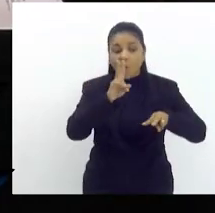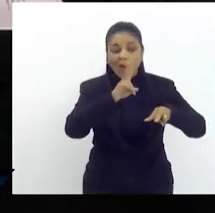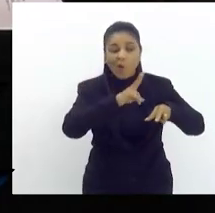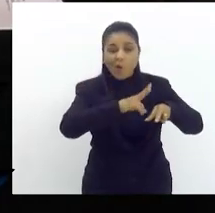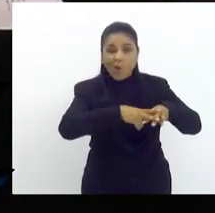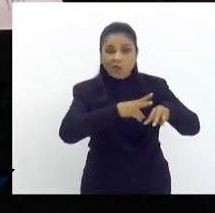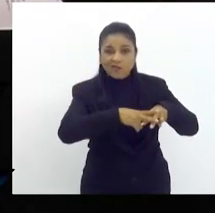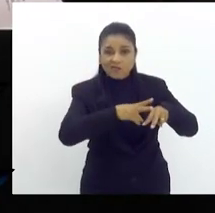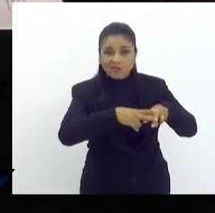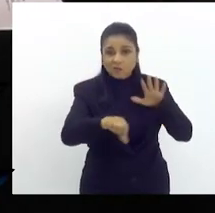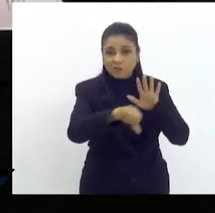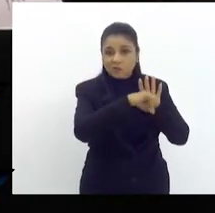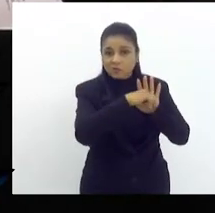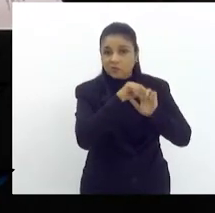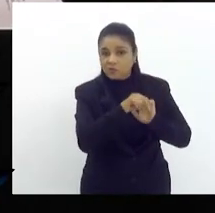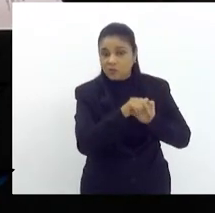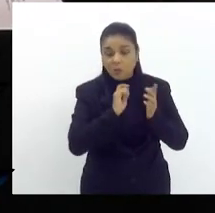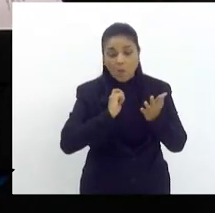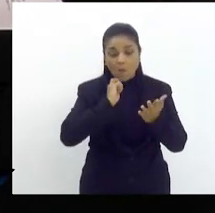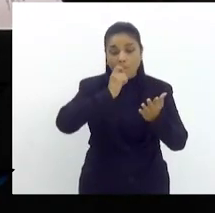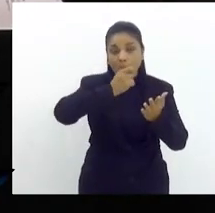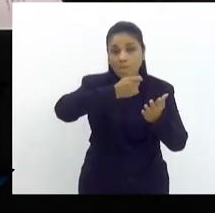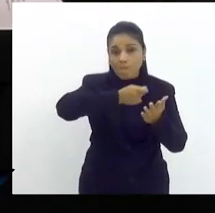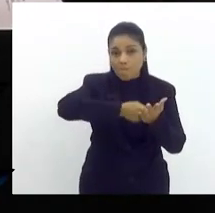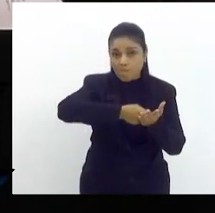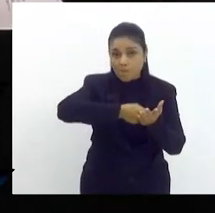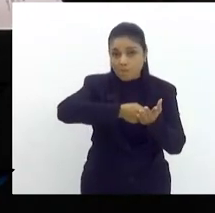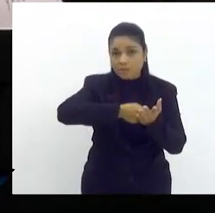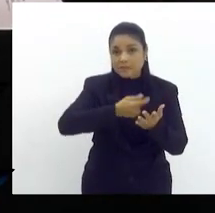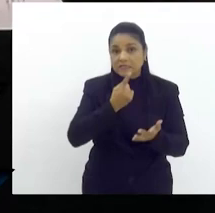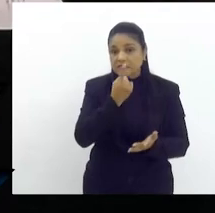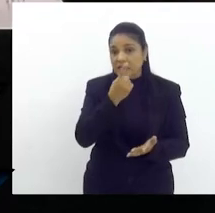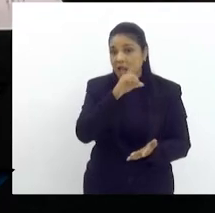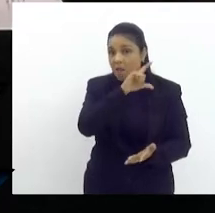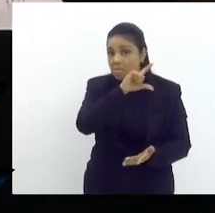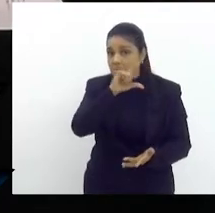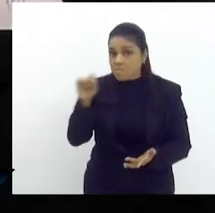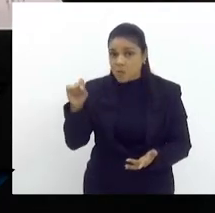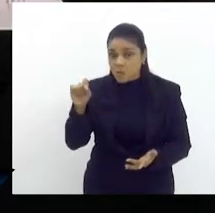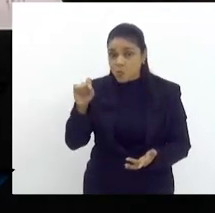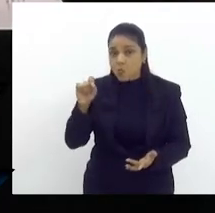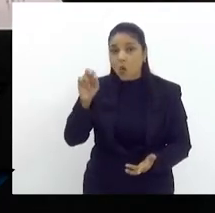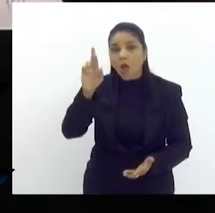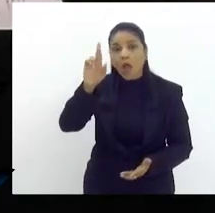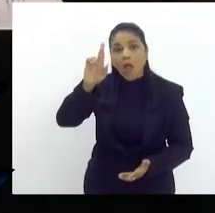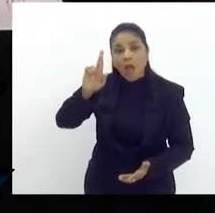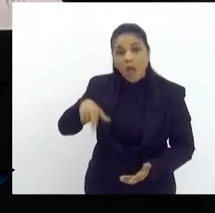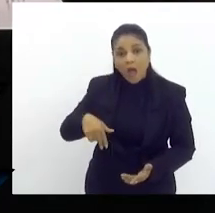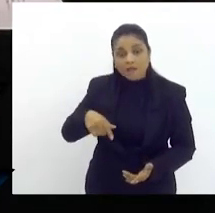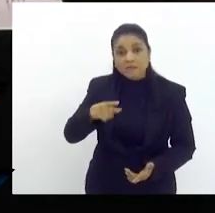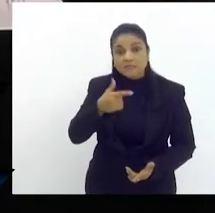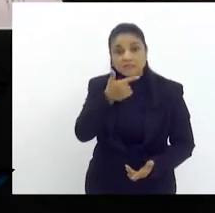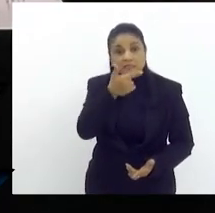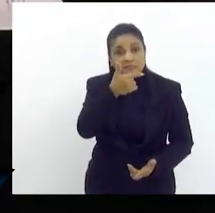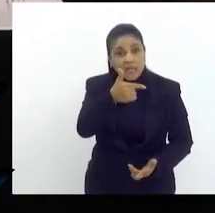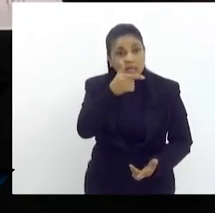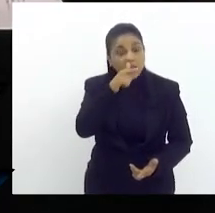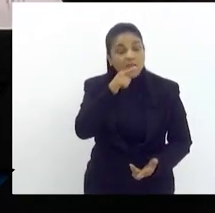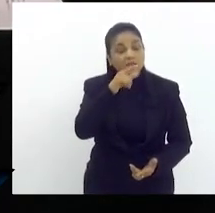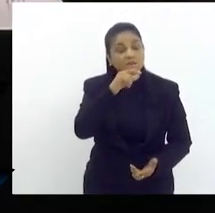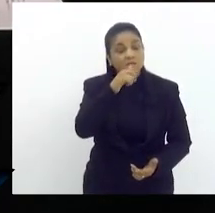pagamento atenção de 100 mil reais a título de indenização